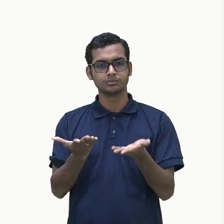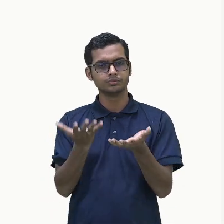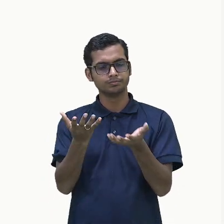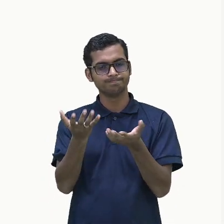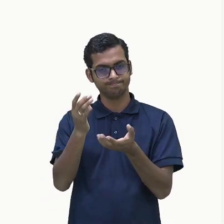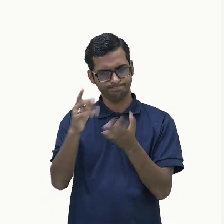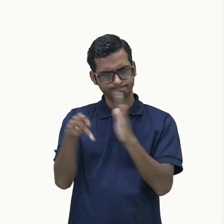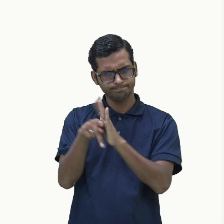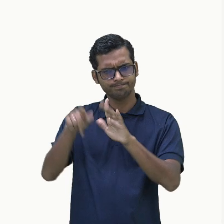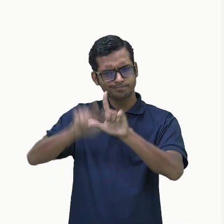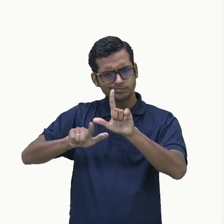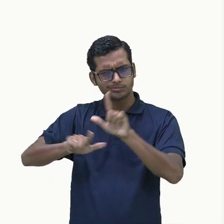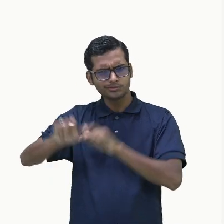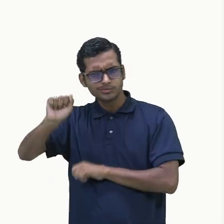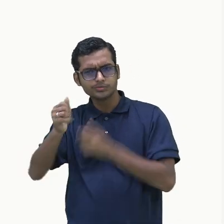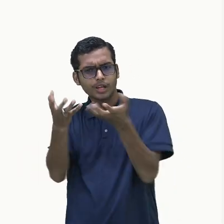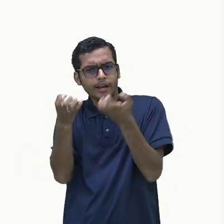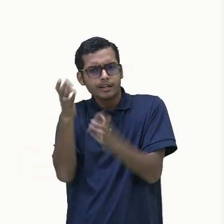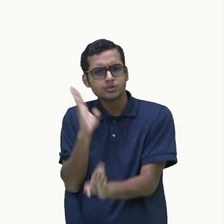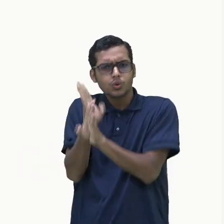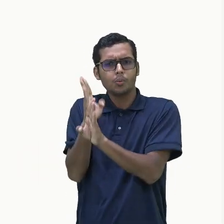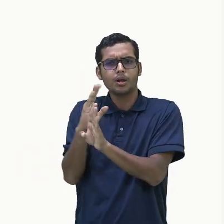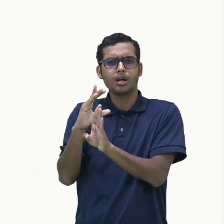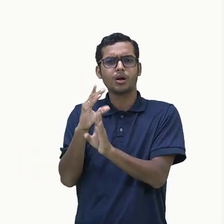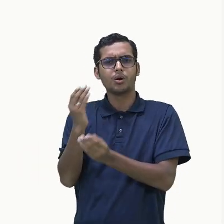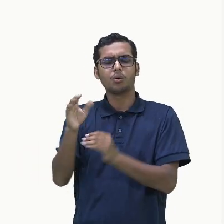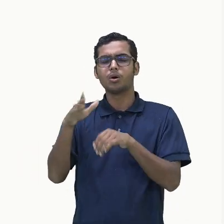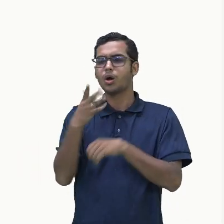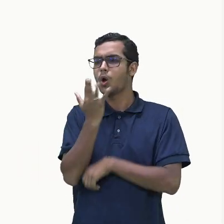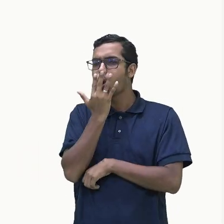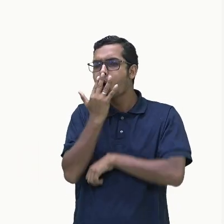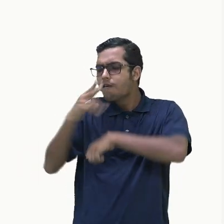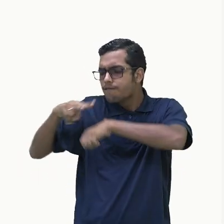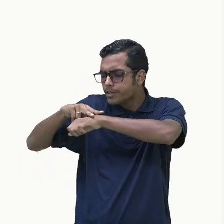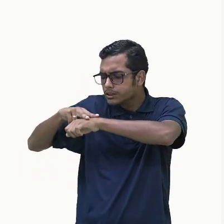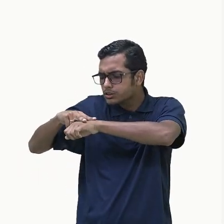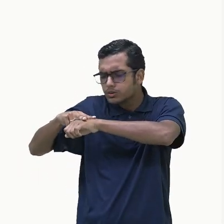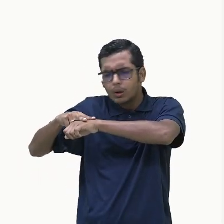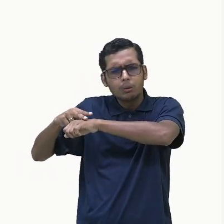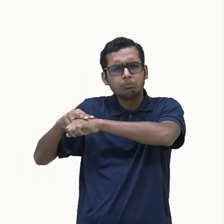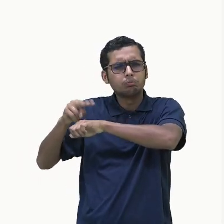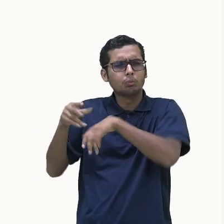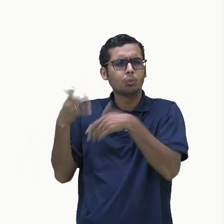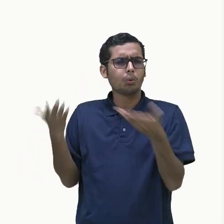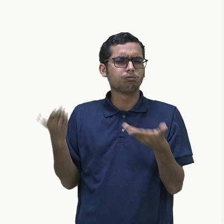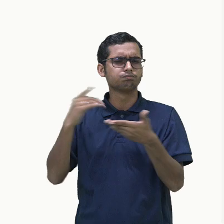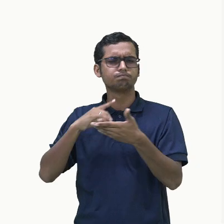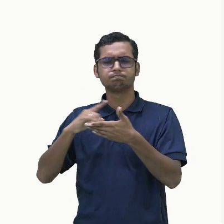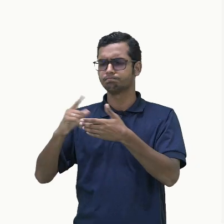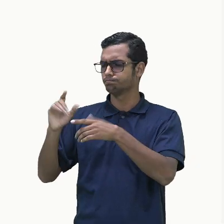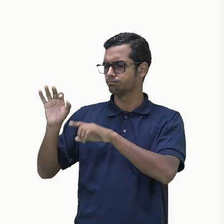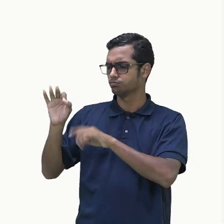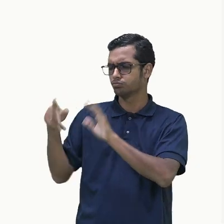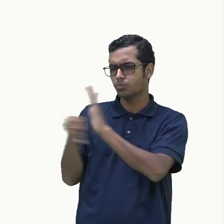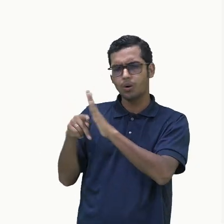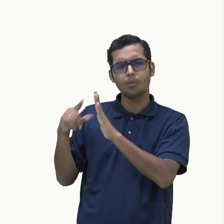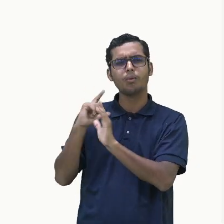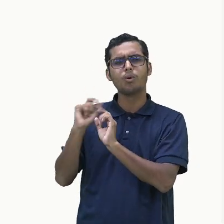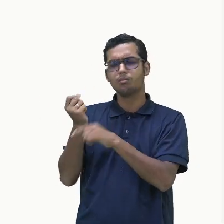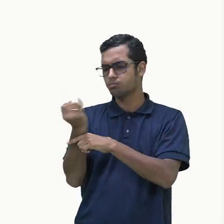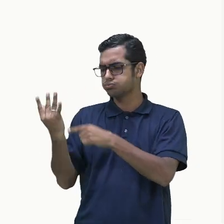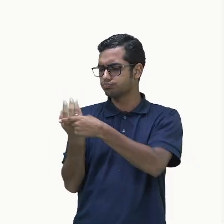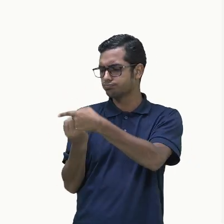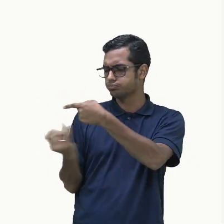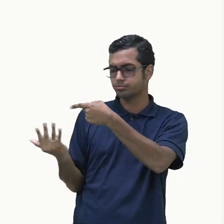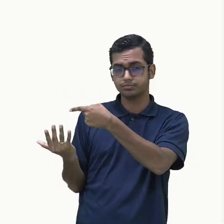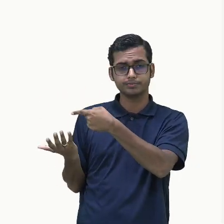à tinta verde. Vamos pensar comigo com calma. Ó. O que